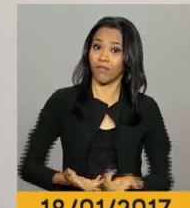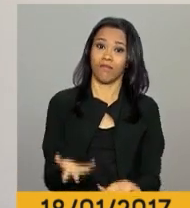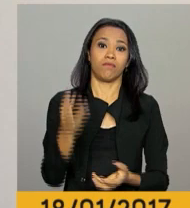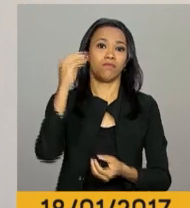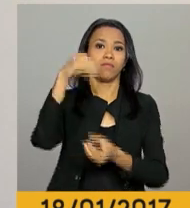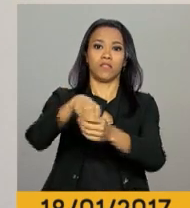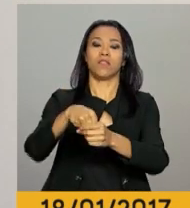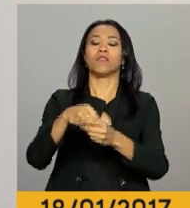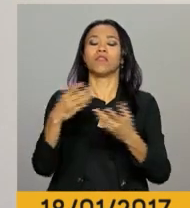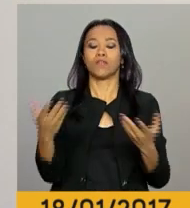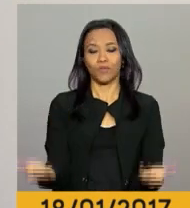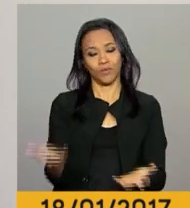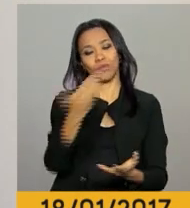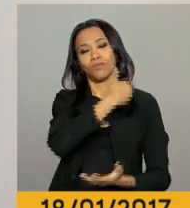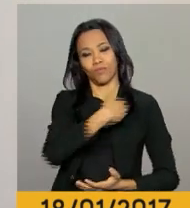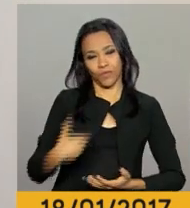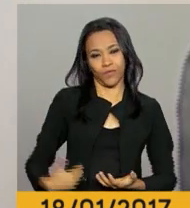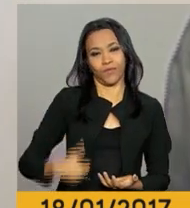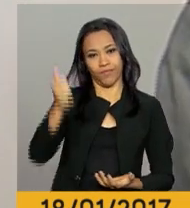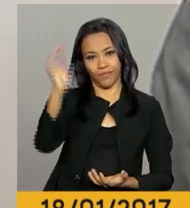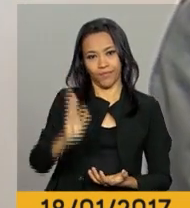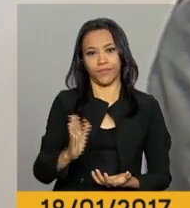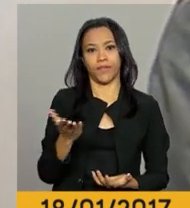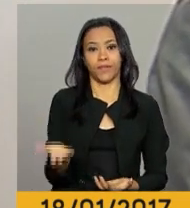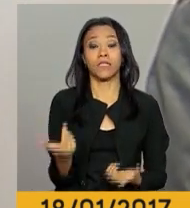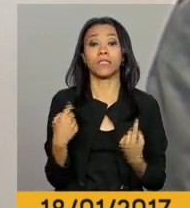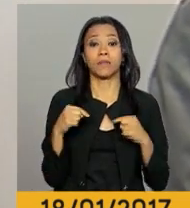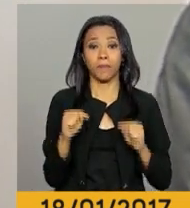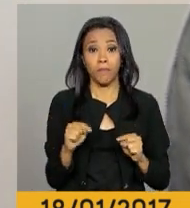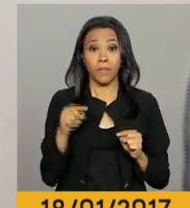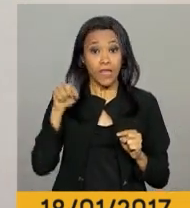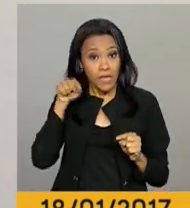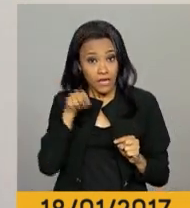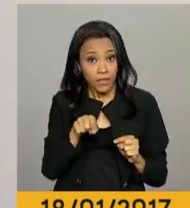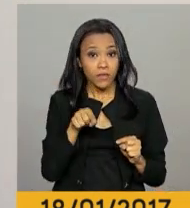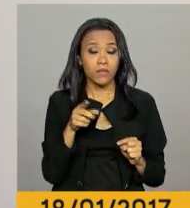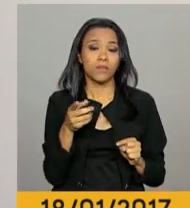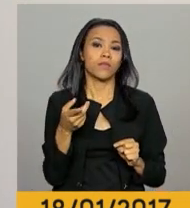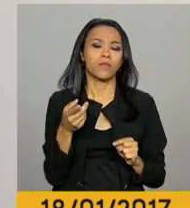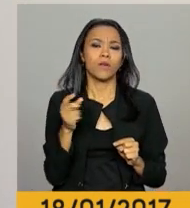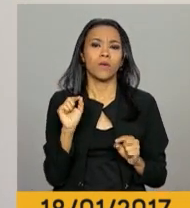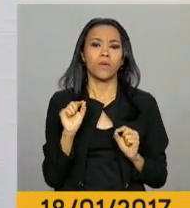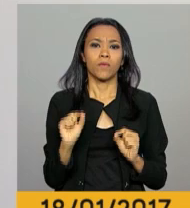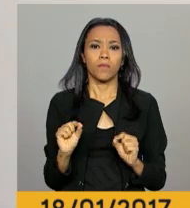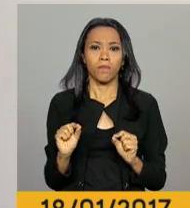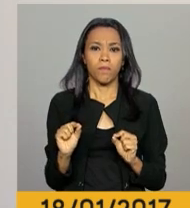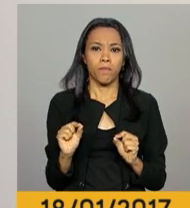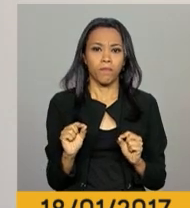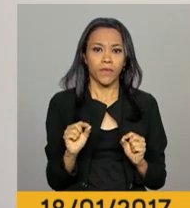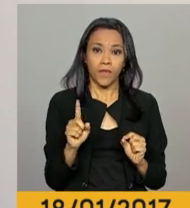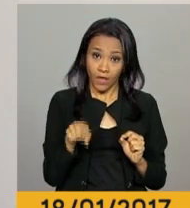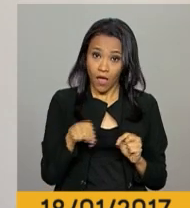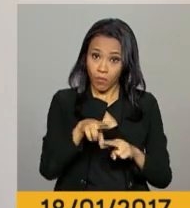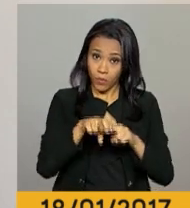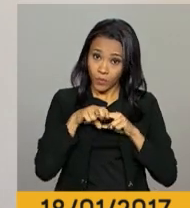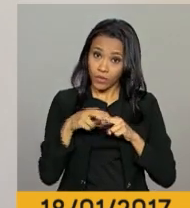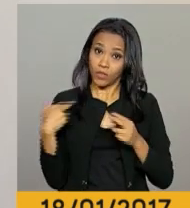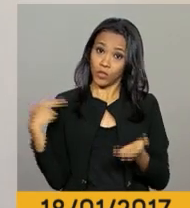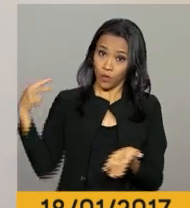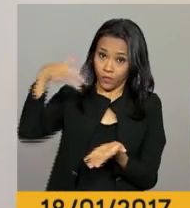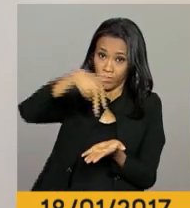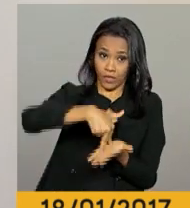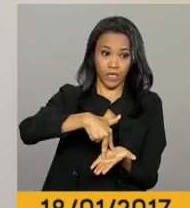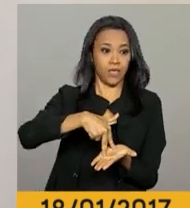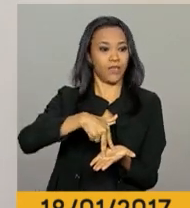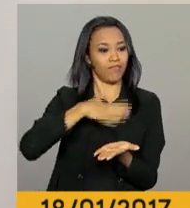eh brasileiro e de Fora parte estas circunstâncias o fato e é por isso que eu compareço aqui com